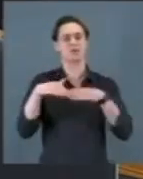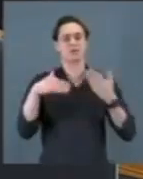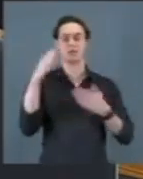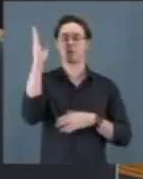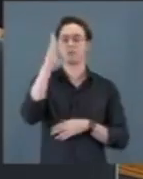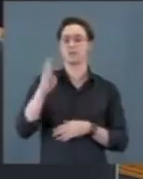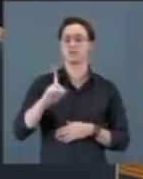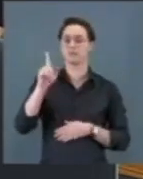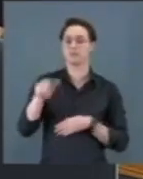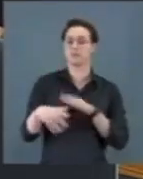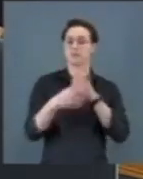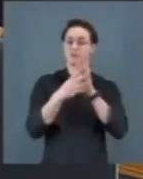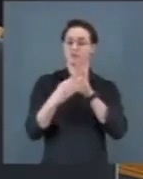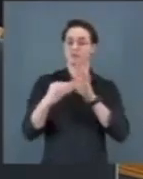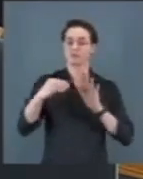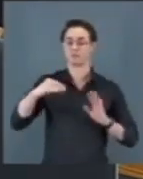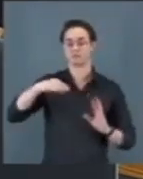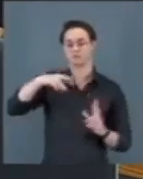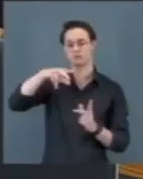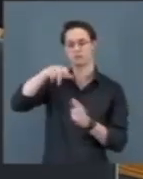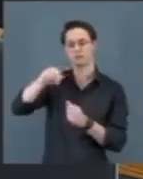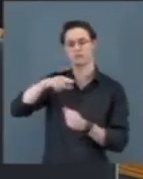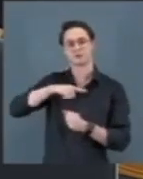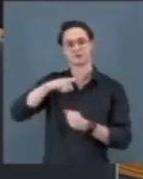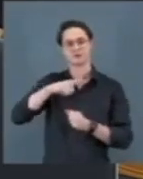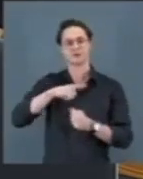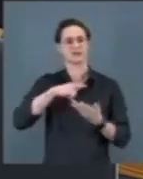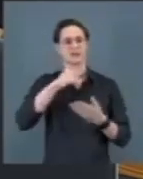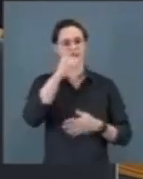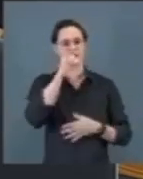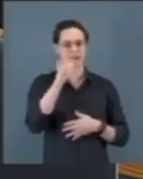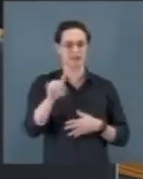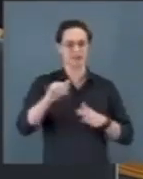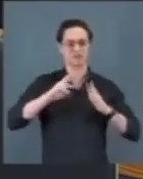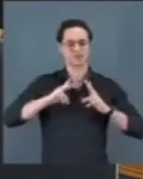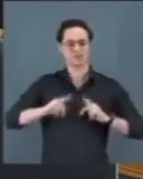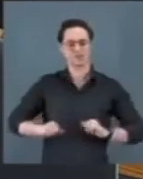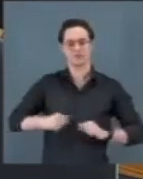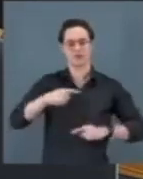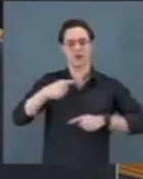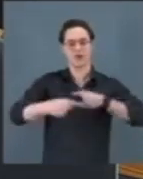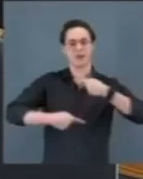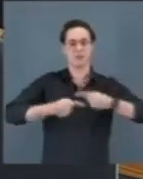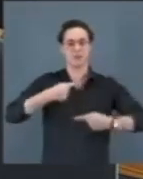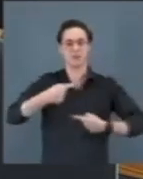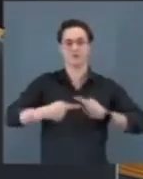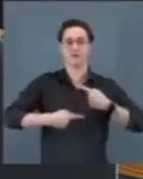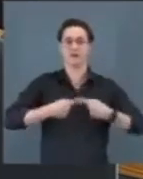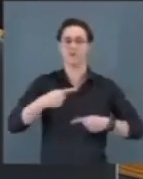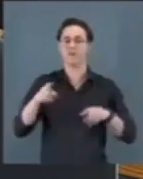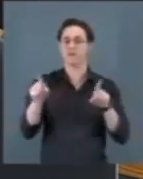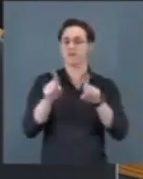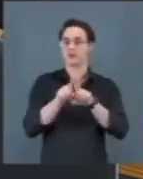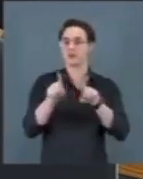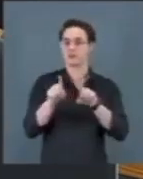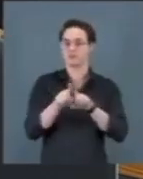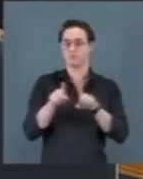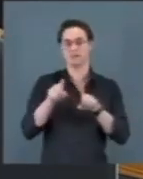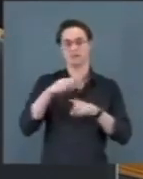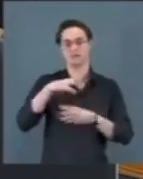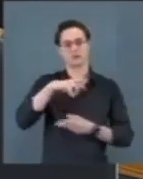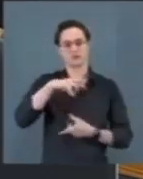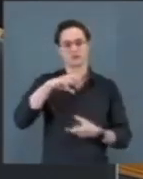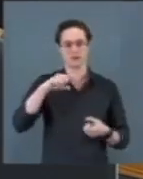mundo da energia limpa, renovável e sustentável. E agora vem uma coisa